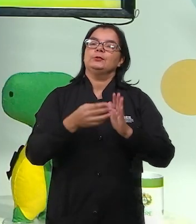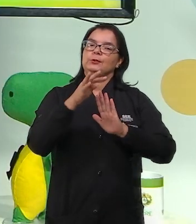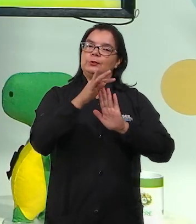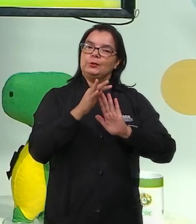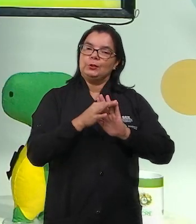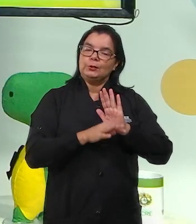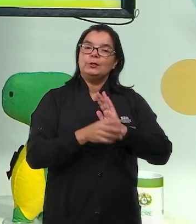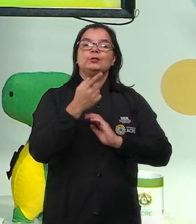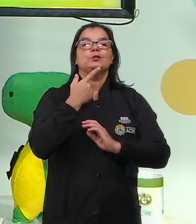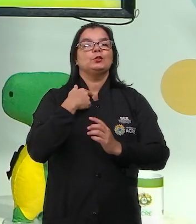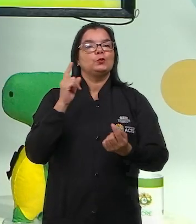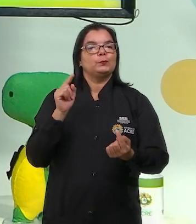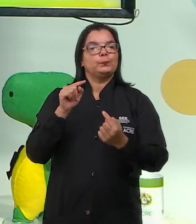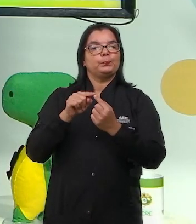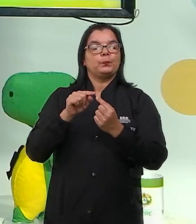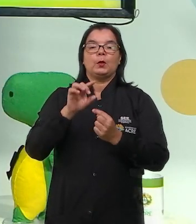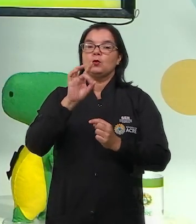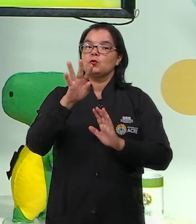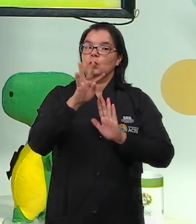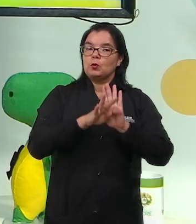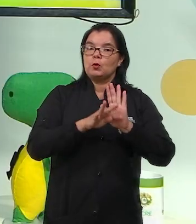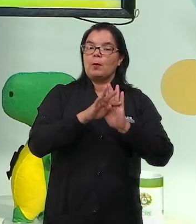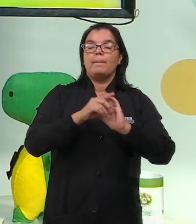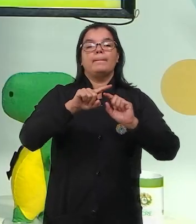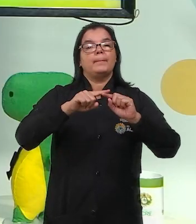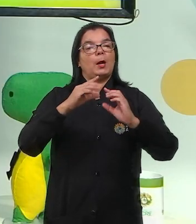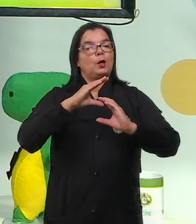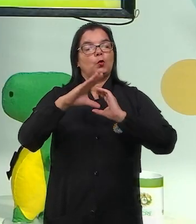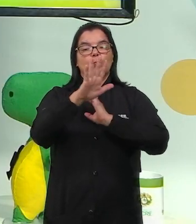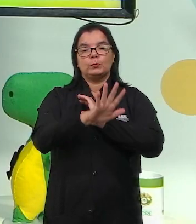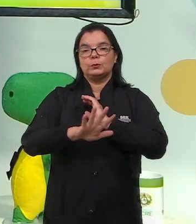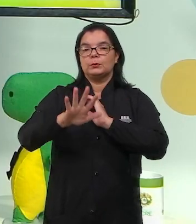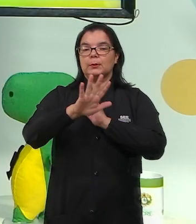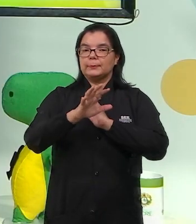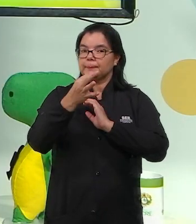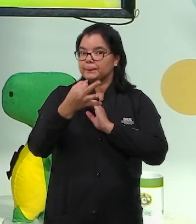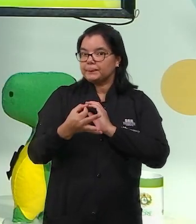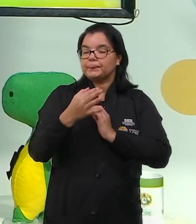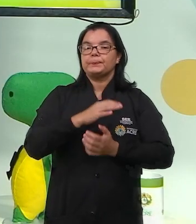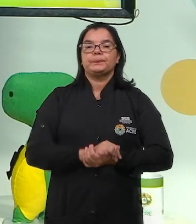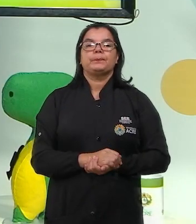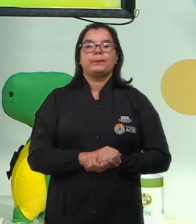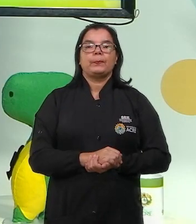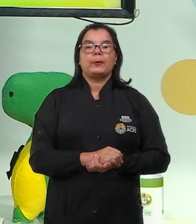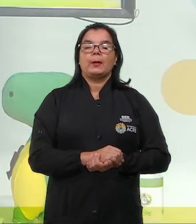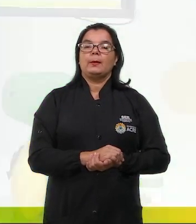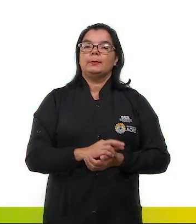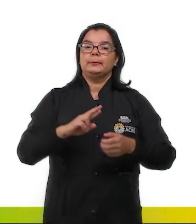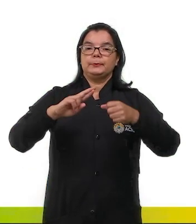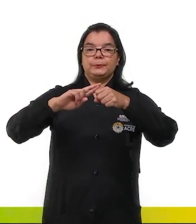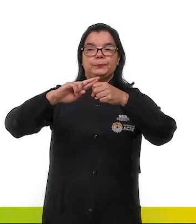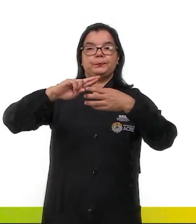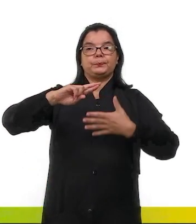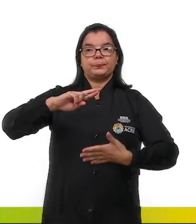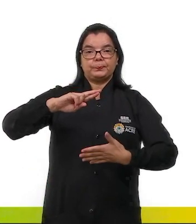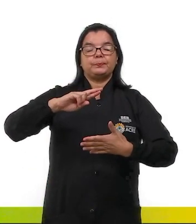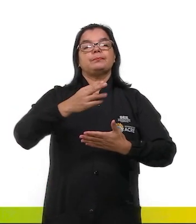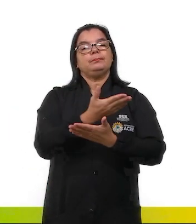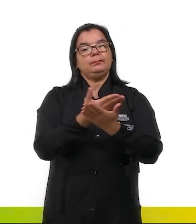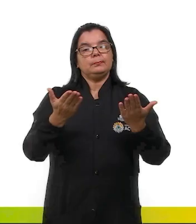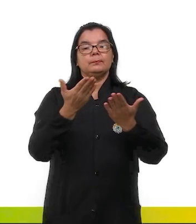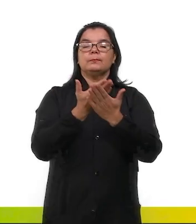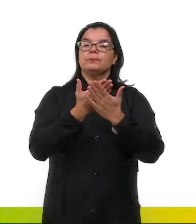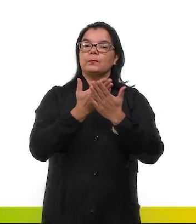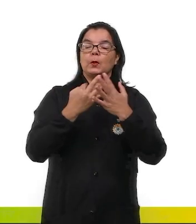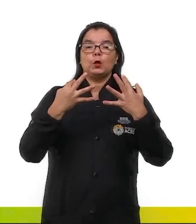texto e interesse, não só de texto, mas da comunicação no geral, certo? Então aqui estão as nossas referências da nossa